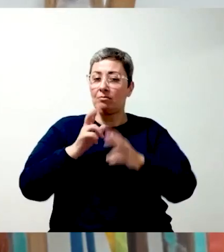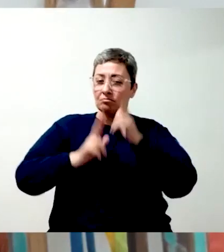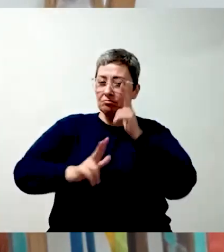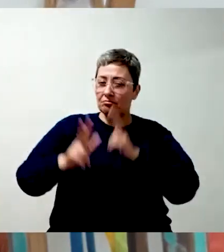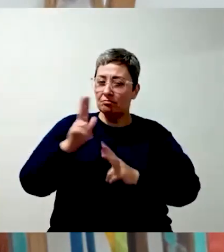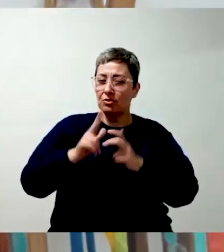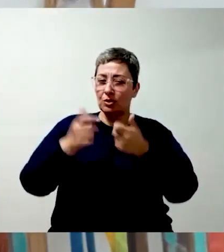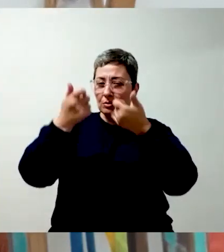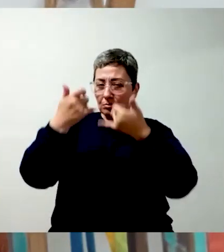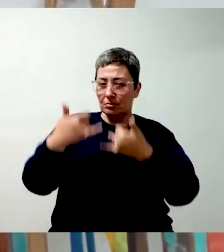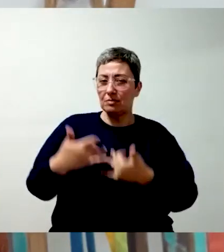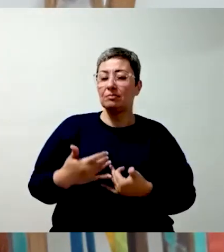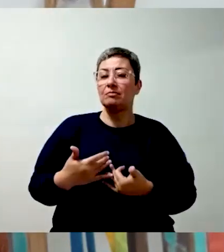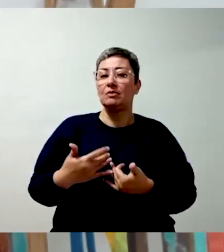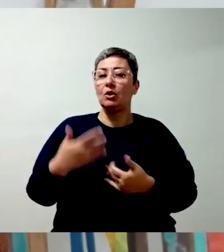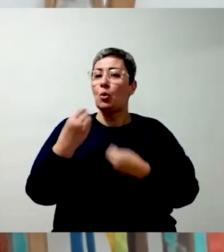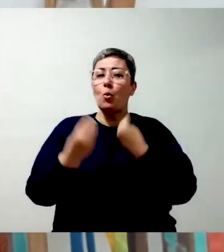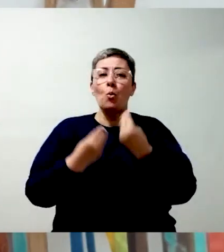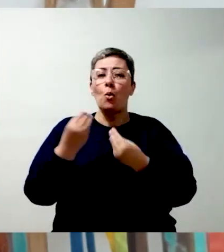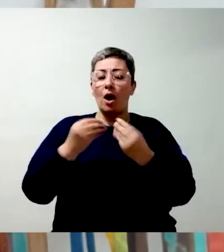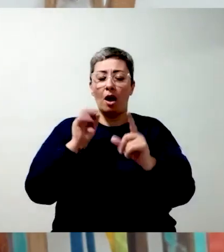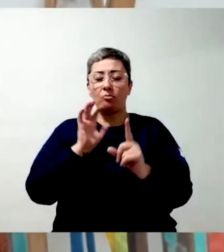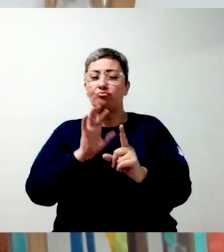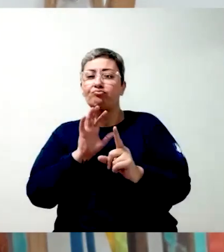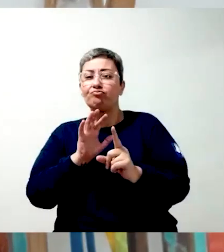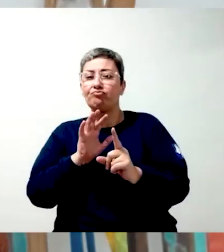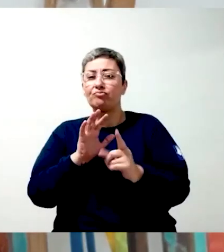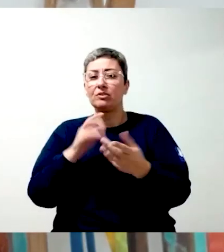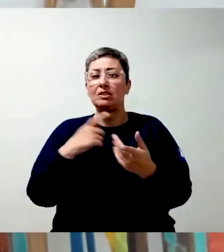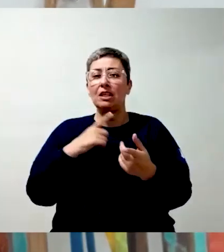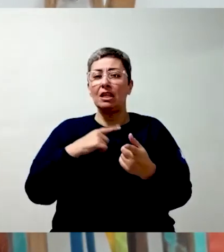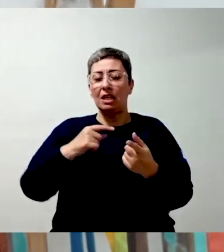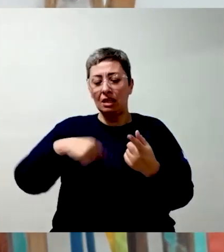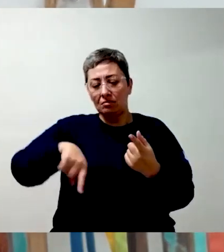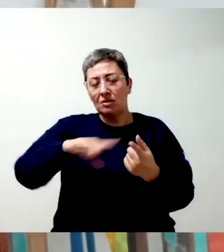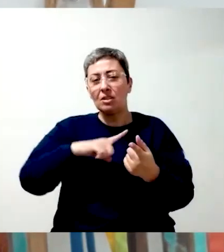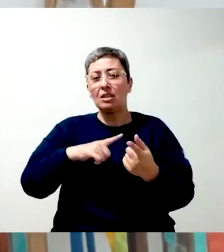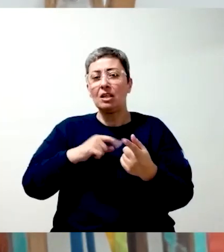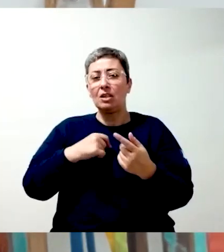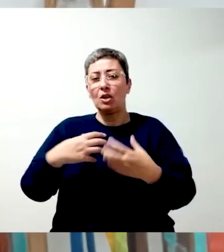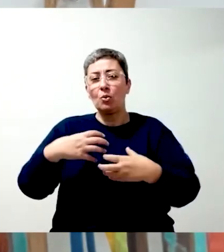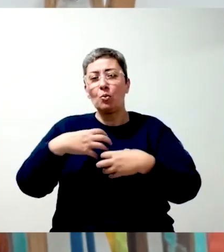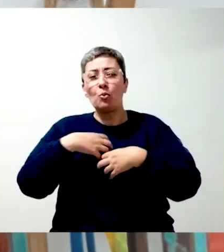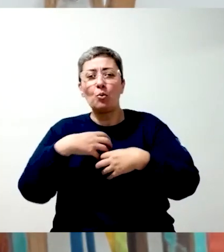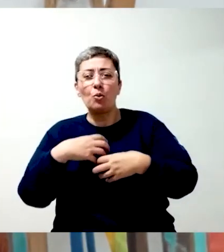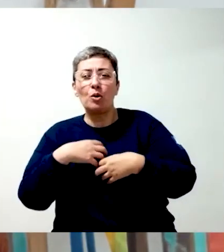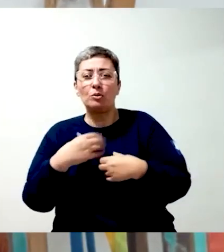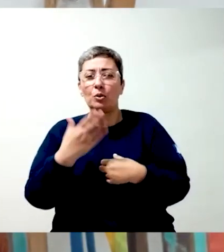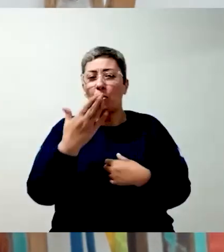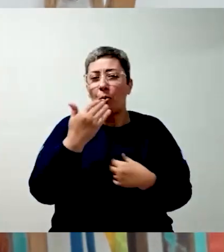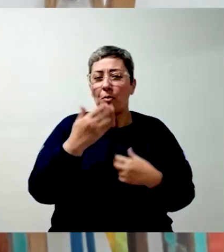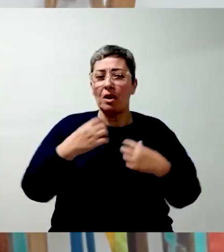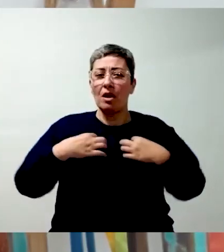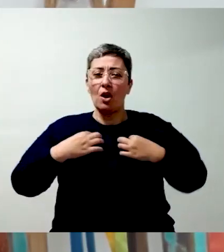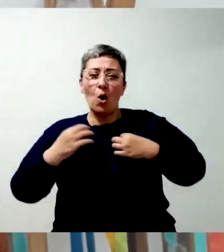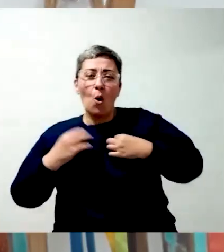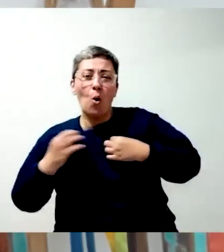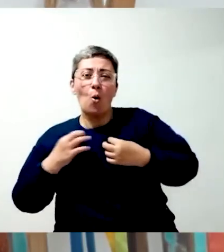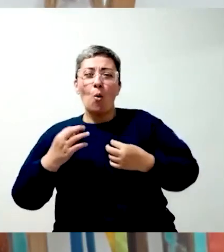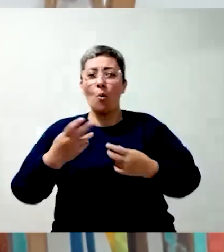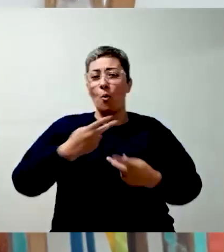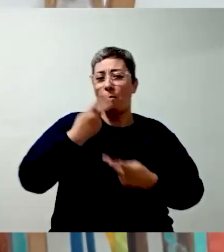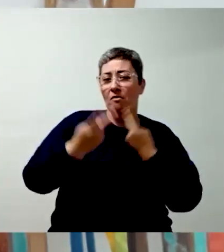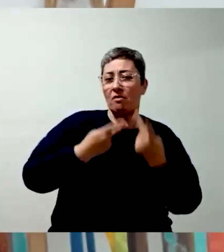Contem pra gente, contem quais são as influências que nós temos na nossa maneira de comer, maneira de vestir, maneira